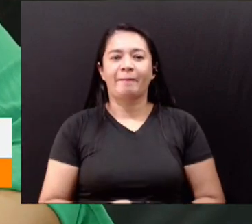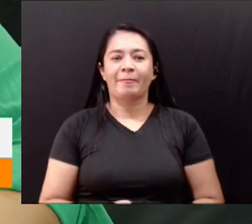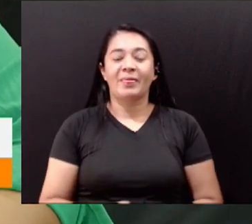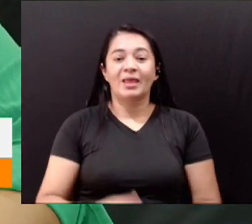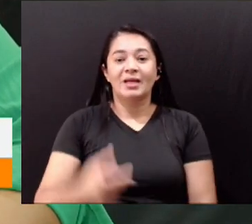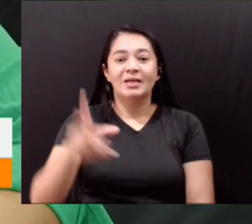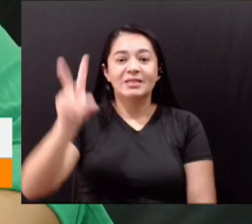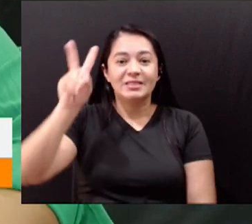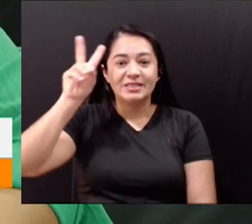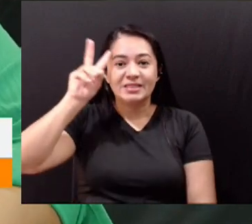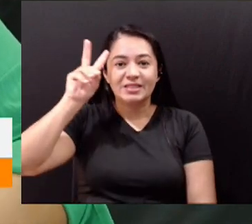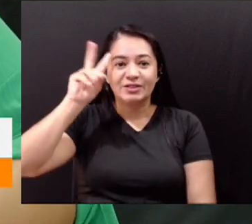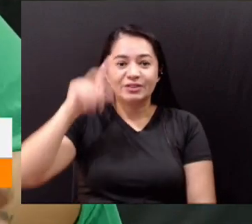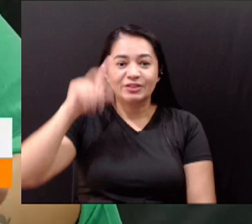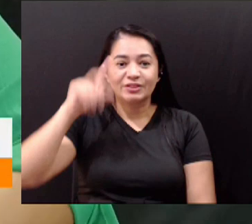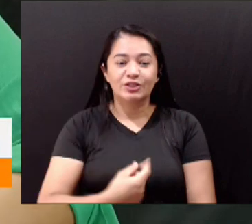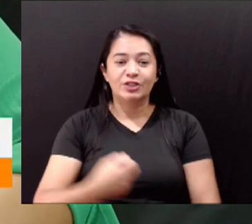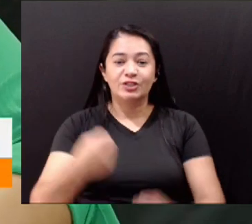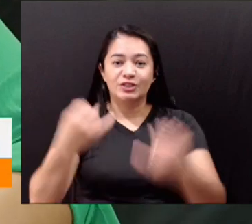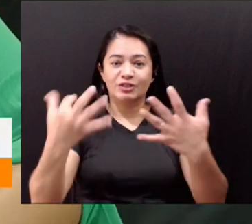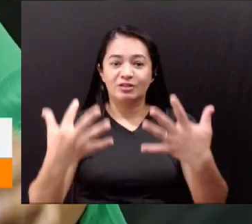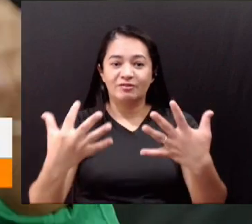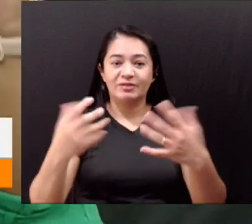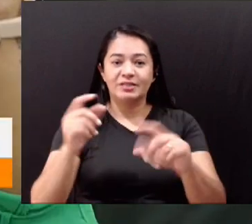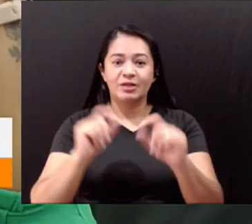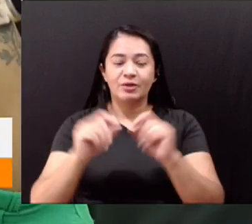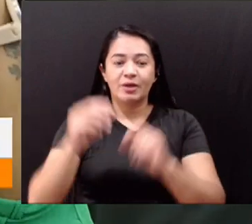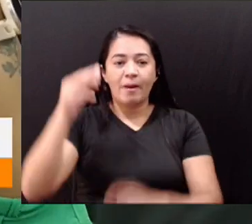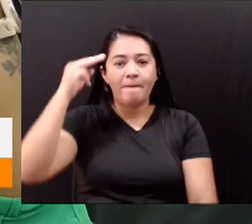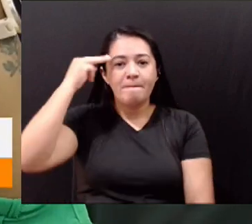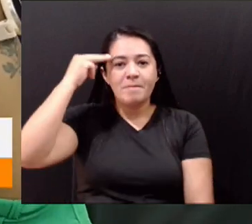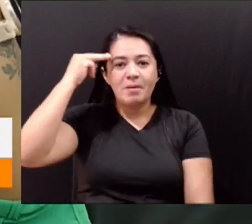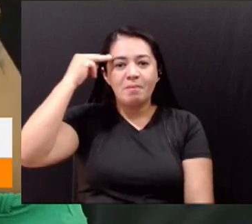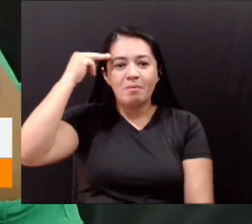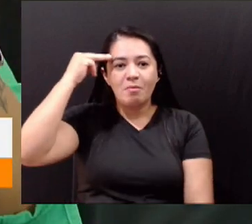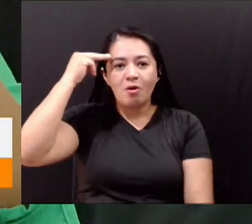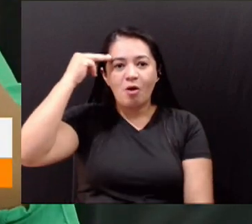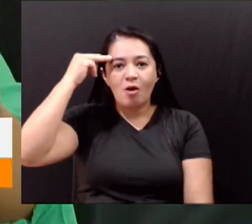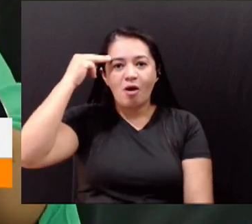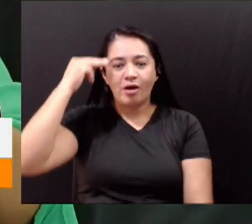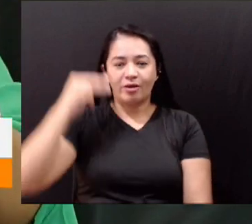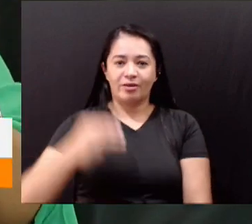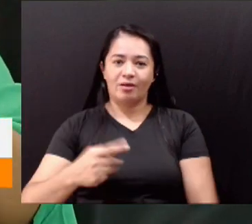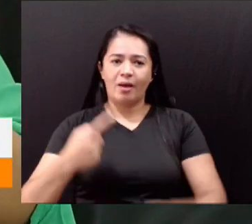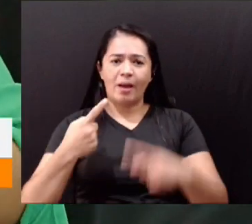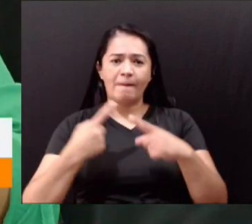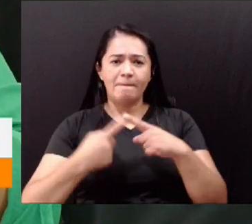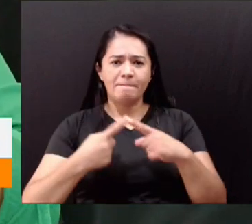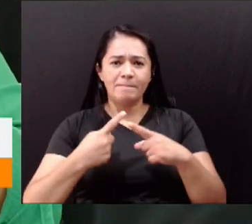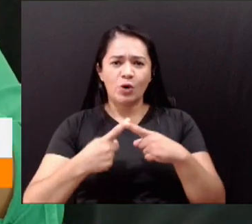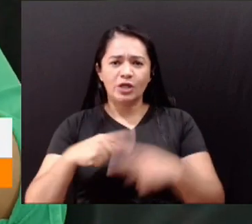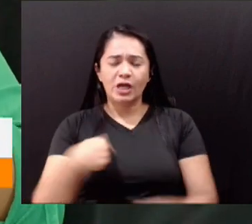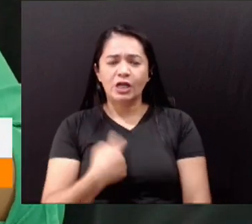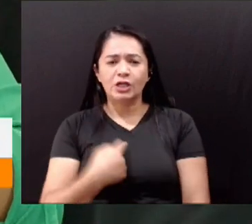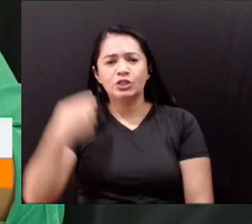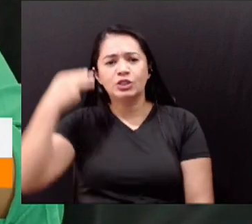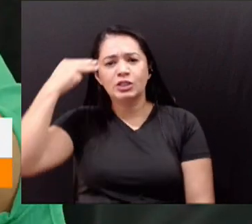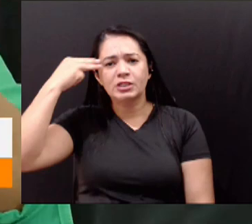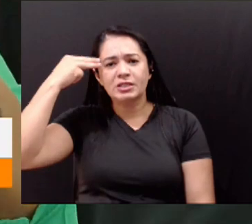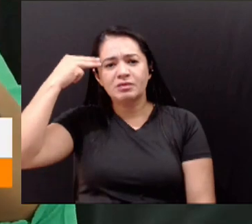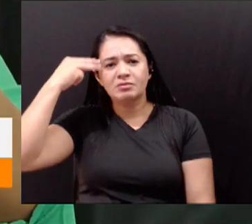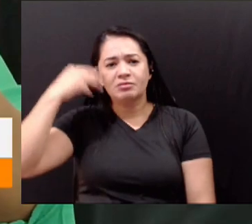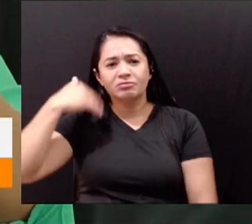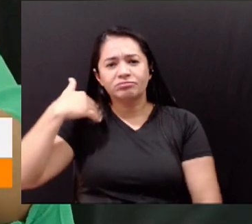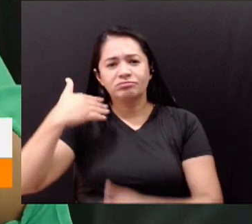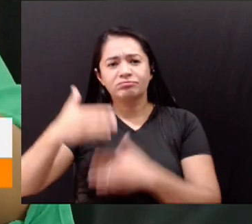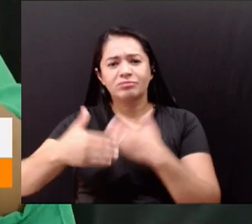gente vai falar sobre memória. Olha isso. Porque a nossa memória está cada vez pior. A